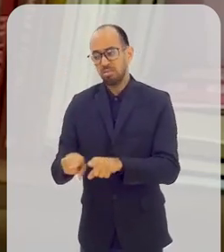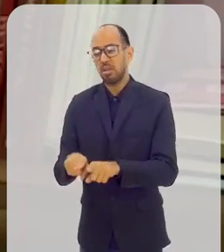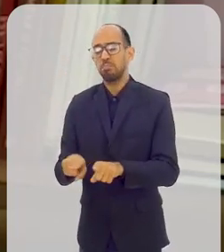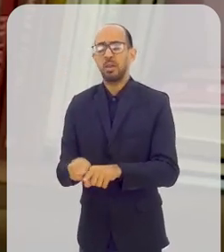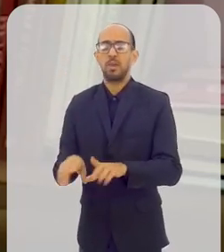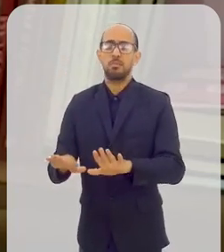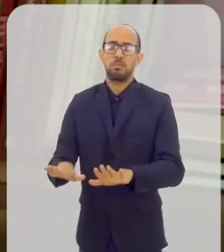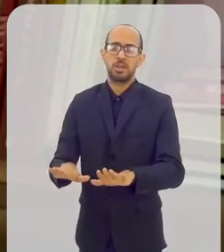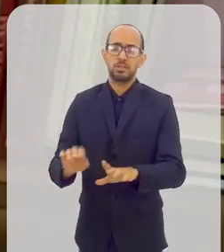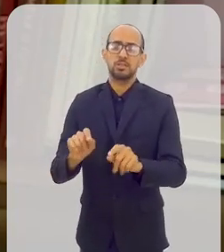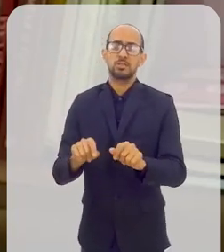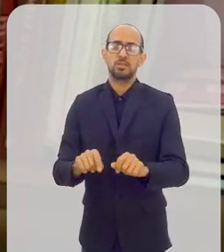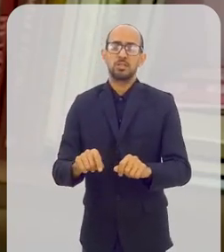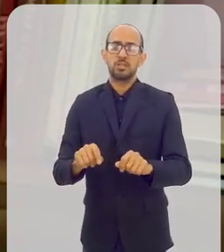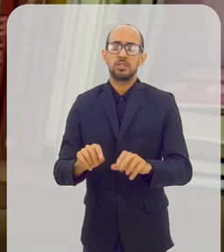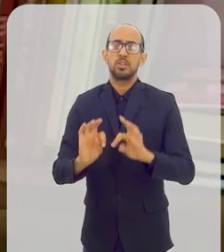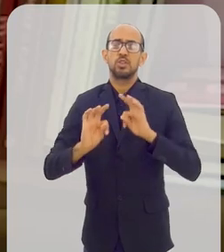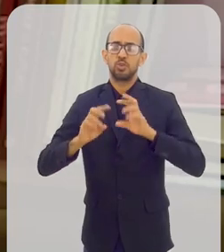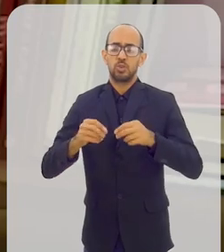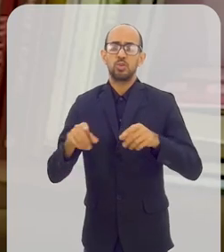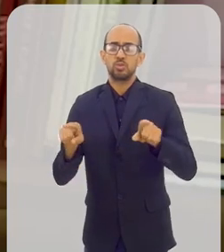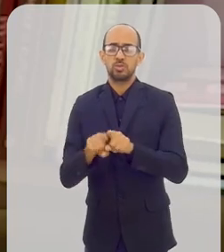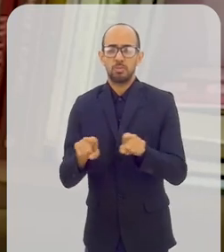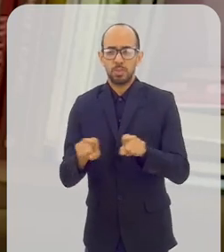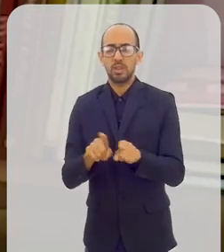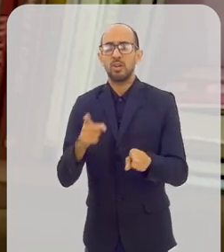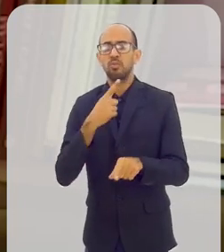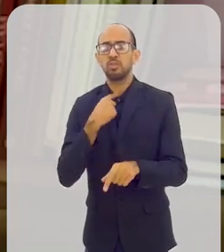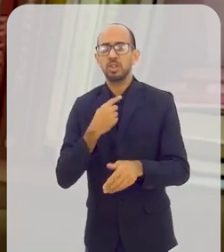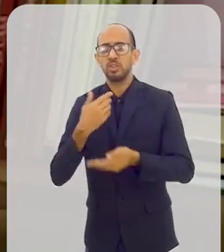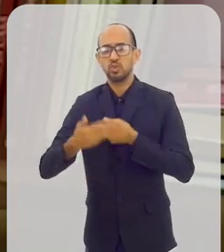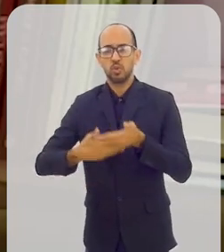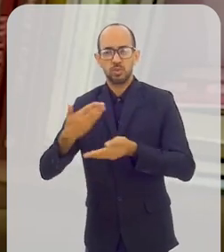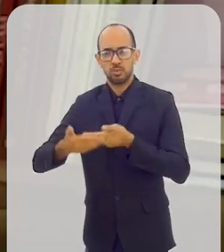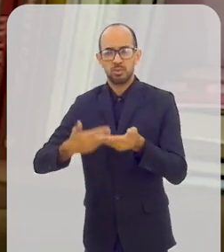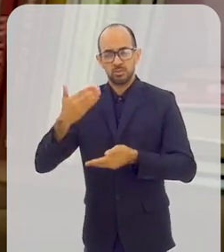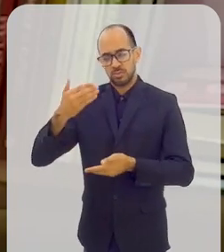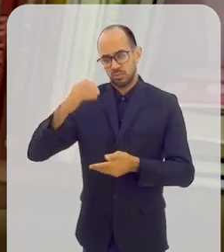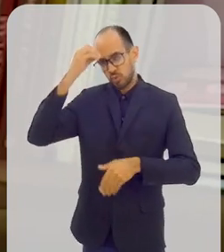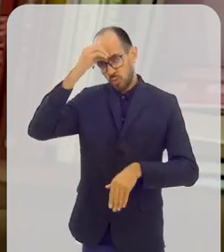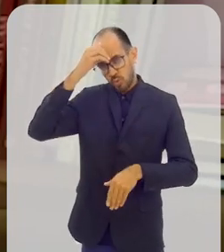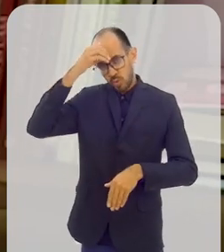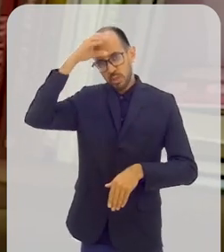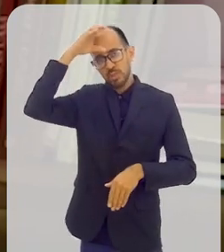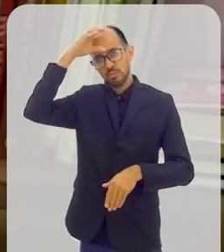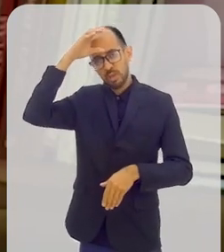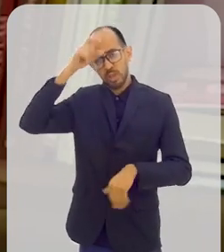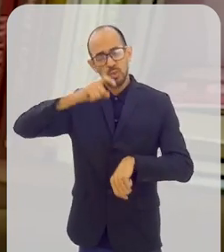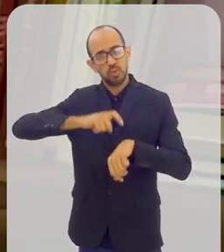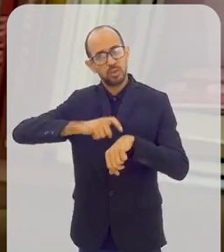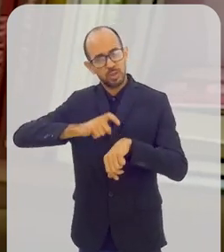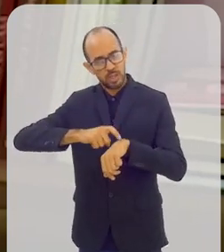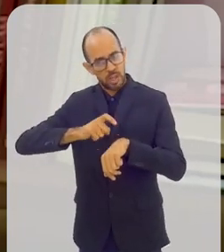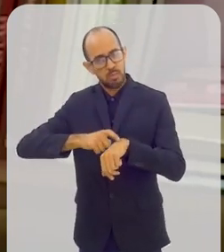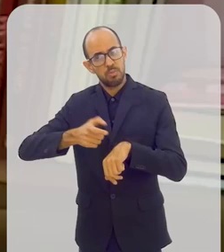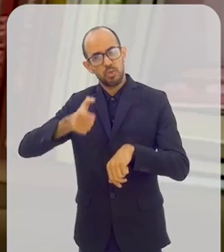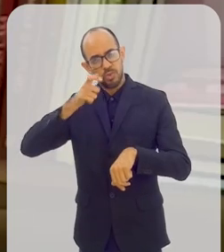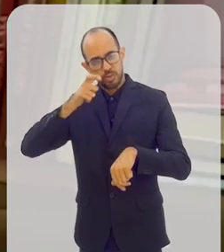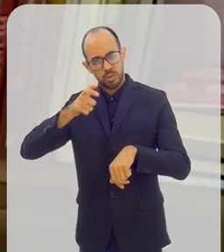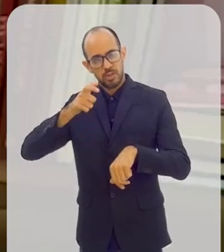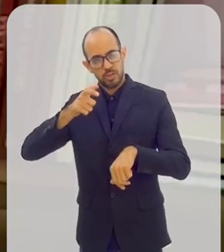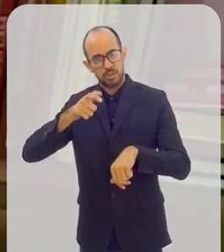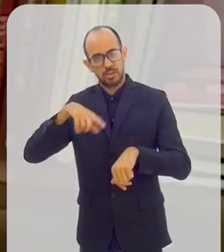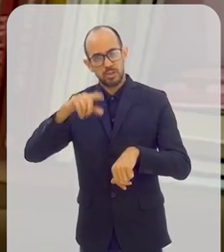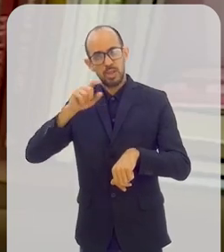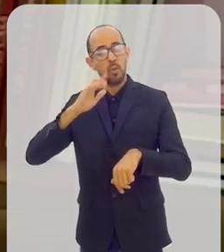necessidade de, mas que todo mundo aprenda a ser voluntário em compartilhar seu conhecimento, seu tempo, sua atenção. Eu acho que